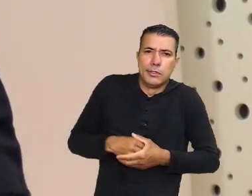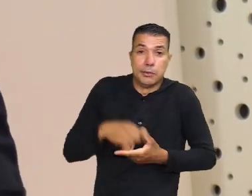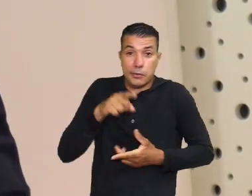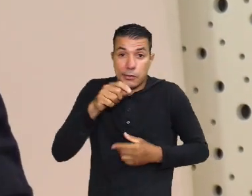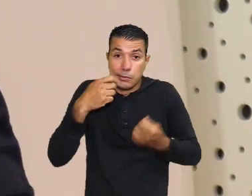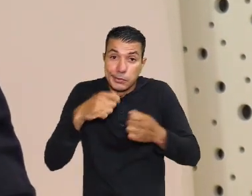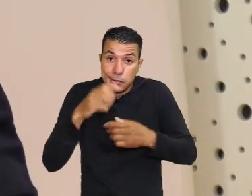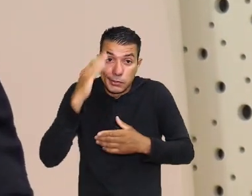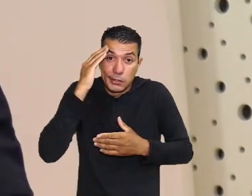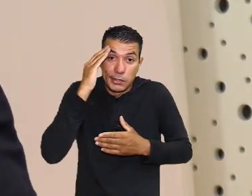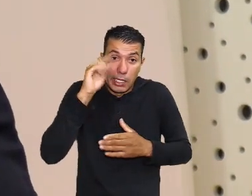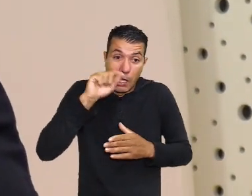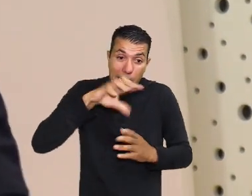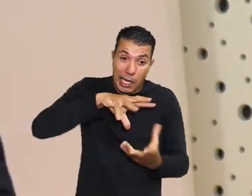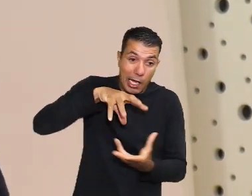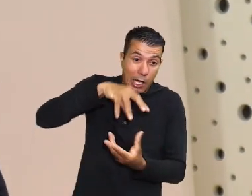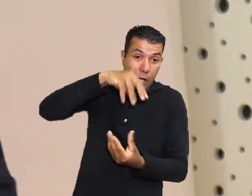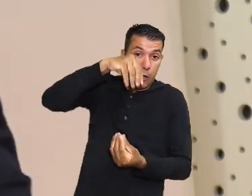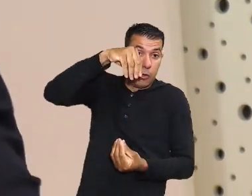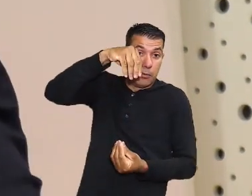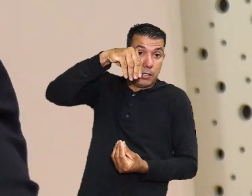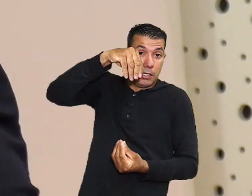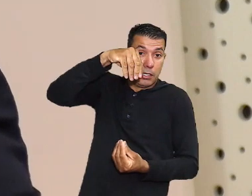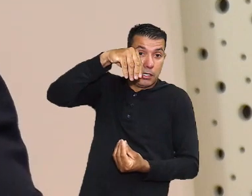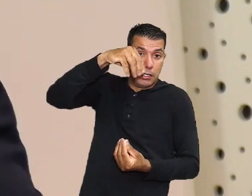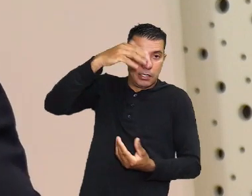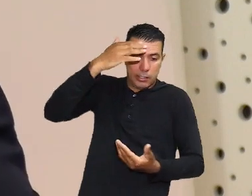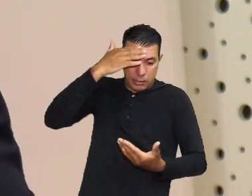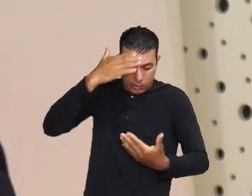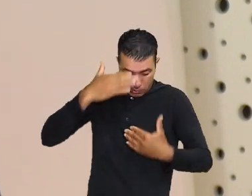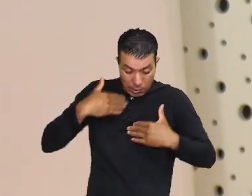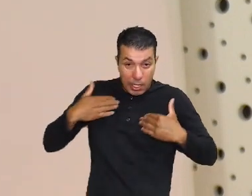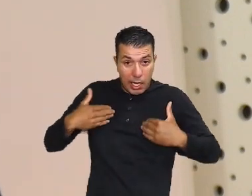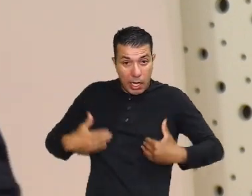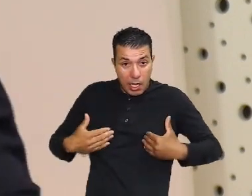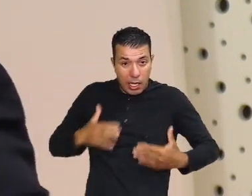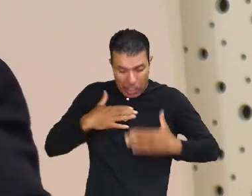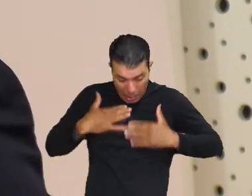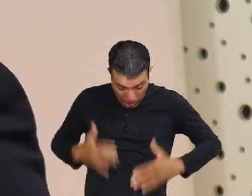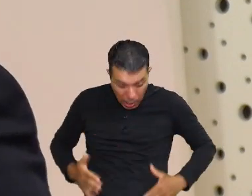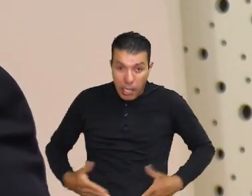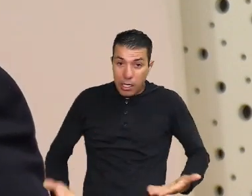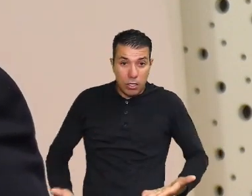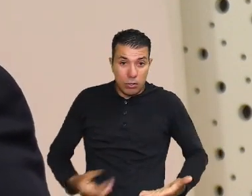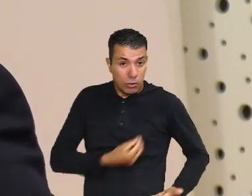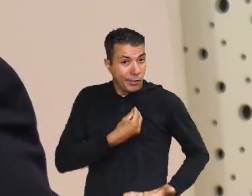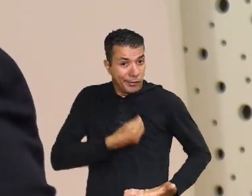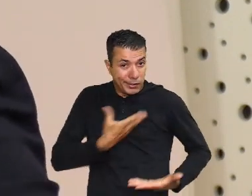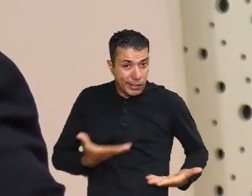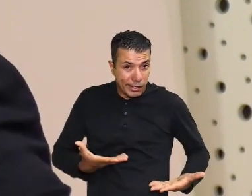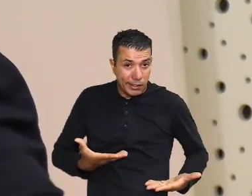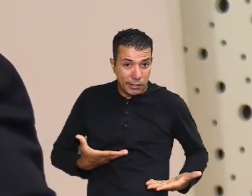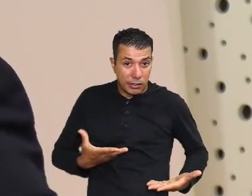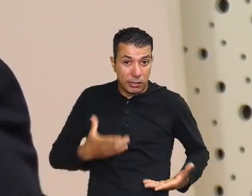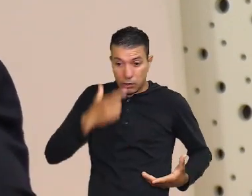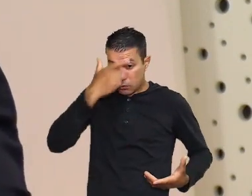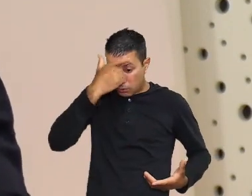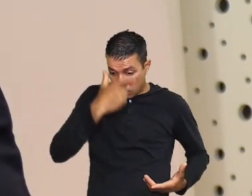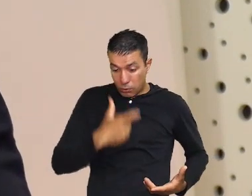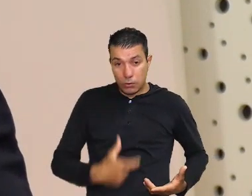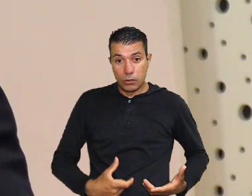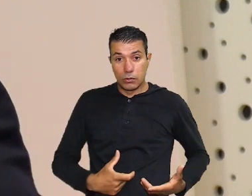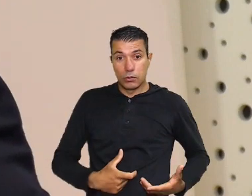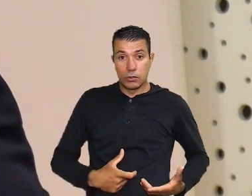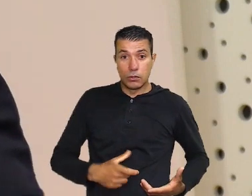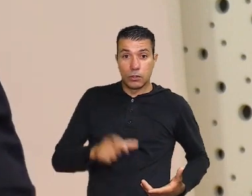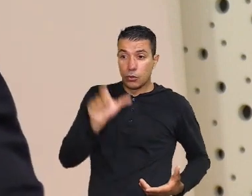entender que na Bíblia, a alma, nefesh, é um ser vivente. Quando esse texto diz que a alma morrerá, está dizendo o ser vivente